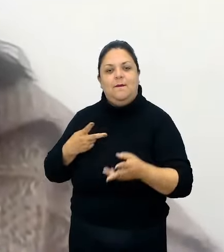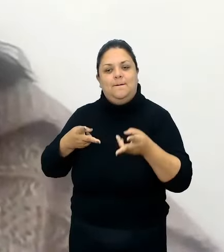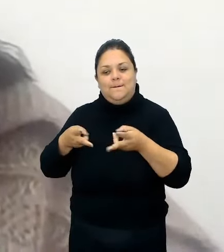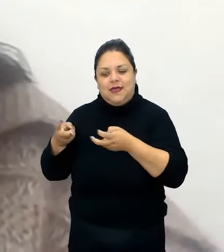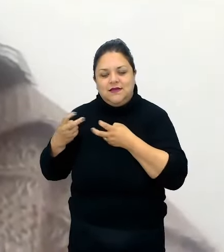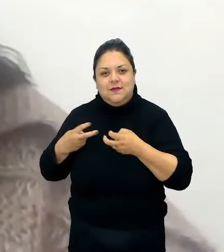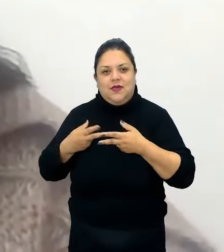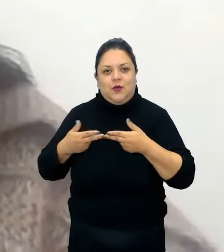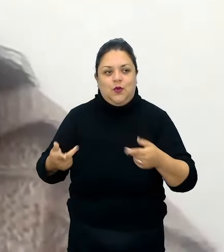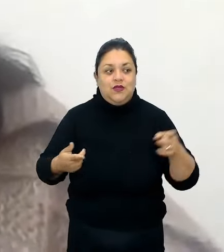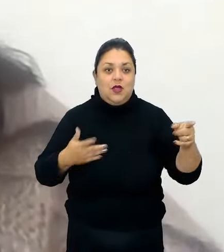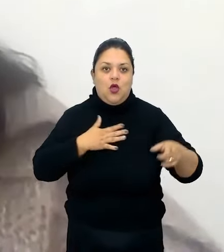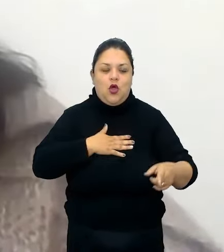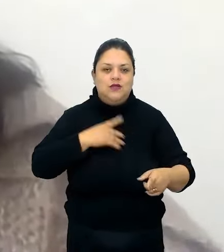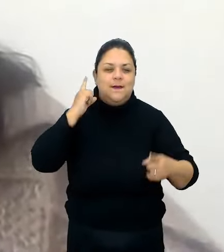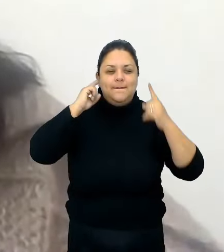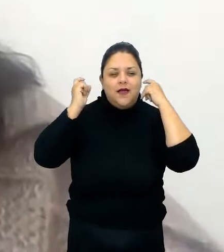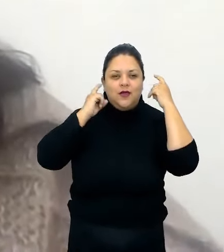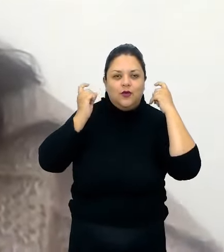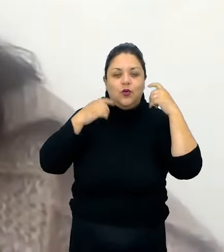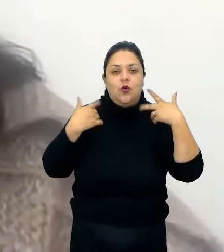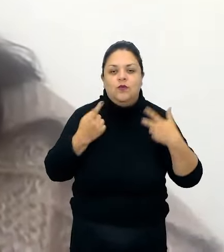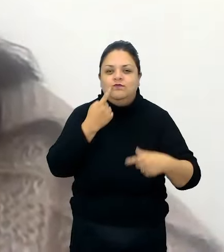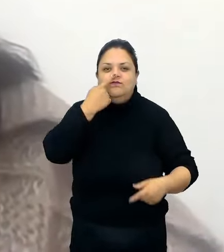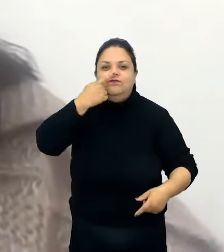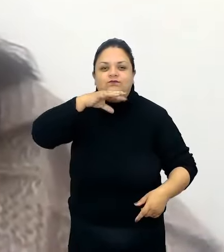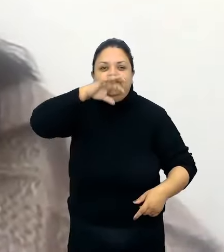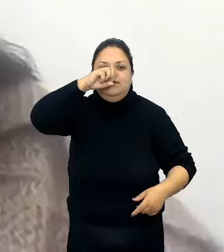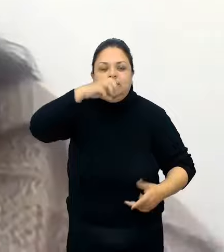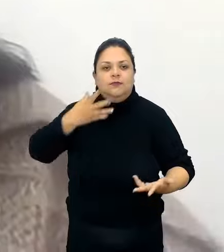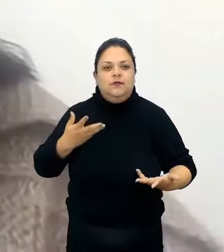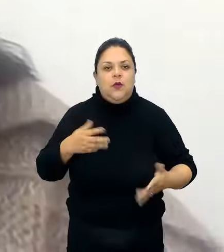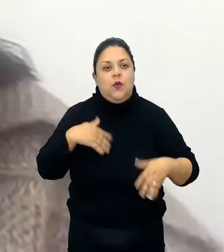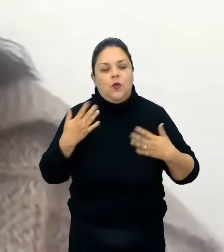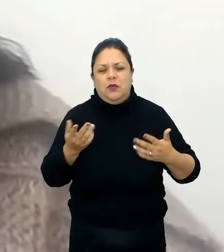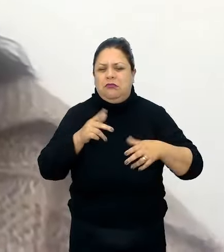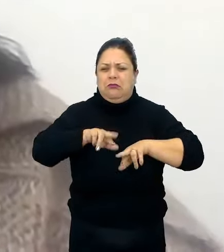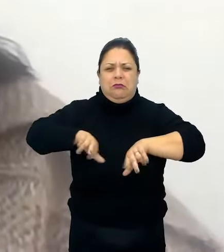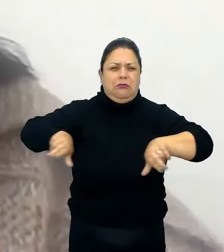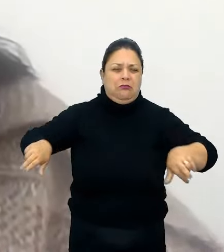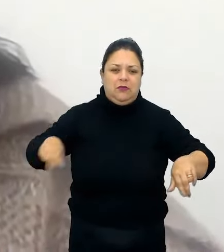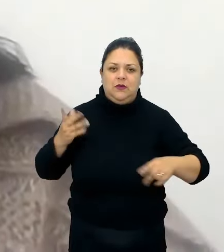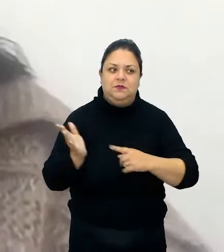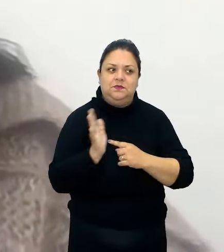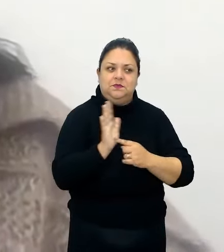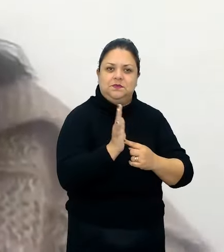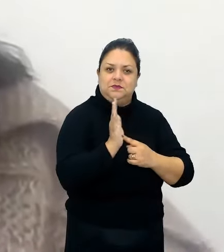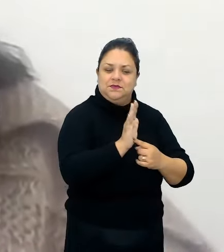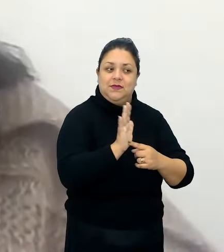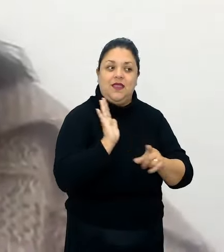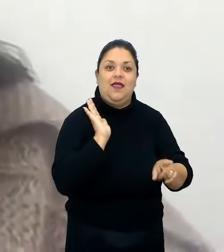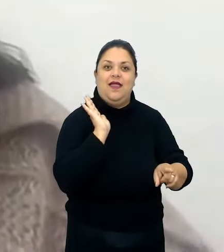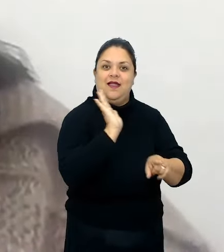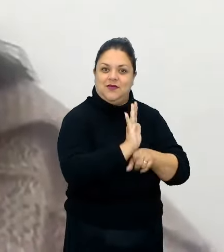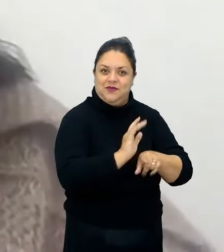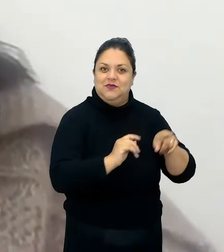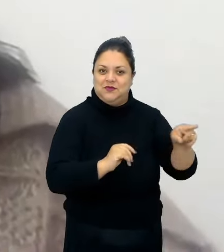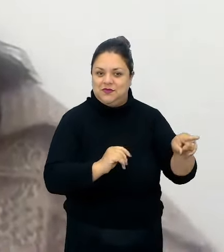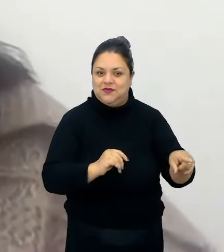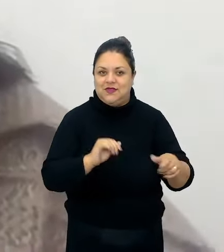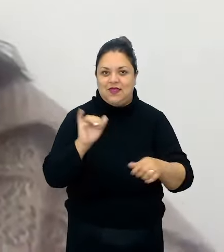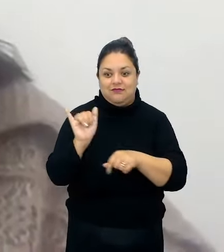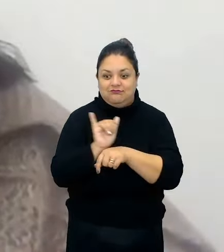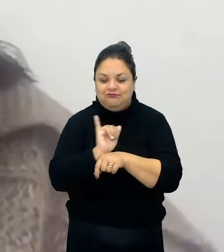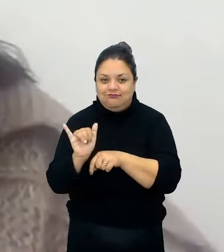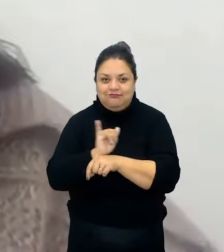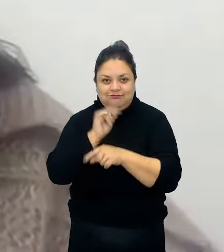né, auditivo, o olfativo. Tudo isso vai nos ajudar, por quê? Porque vai dar dicas das